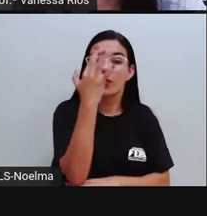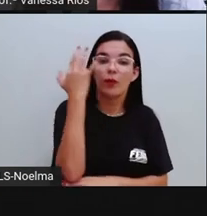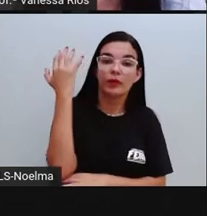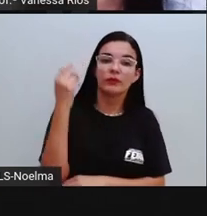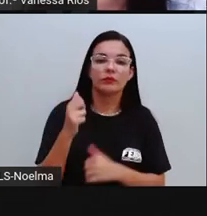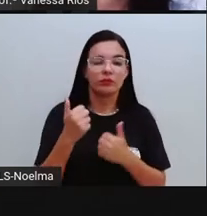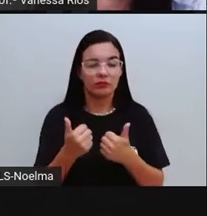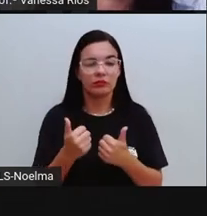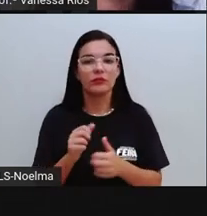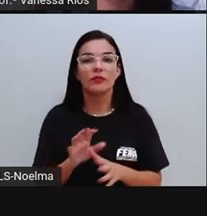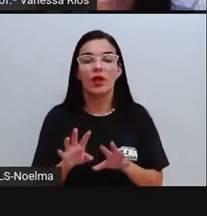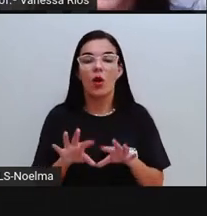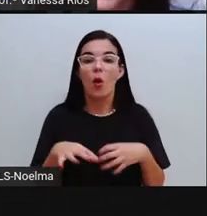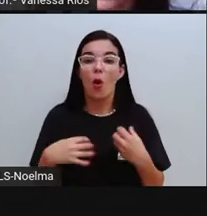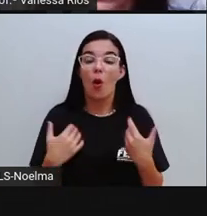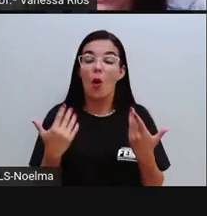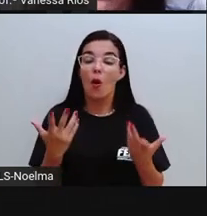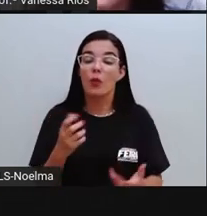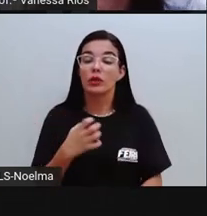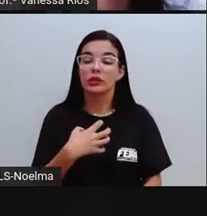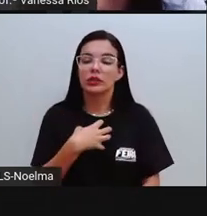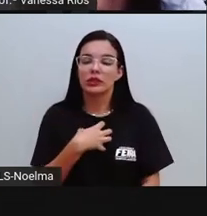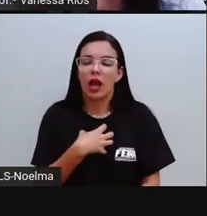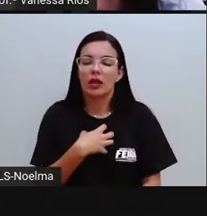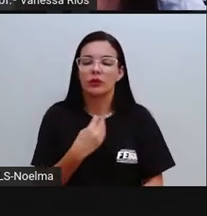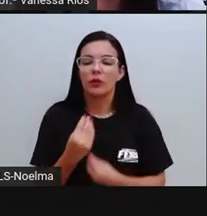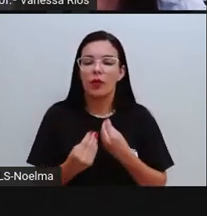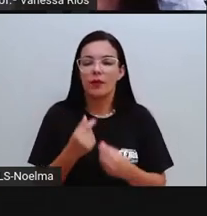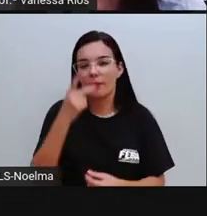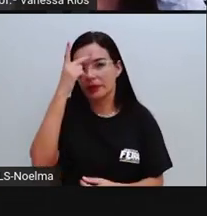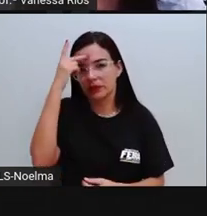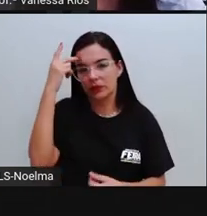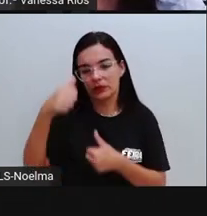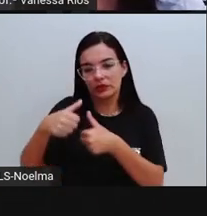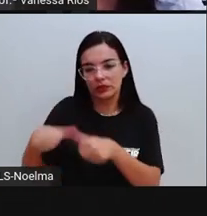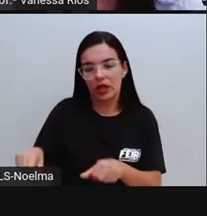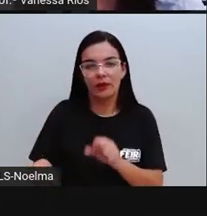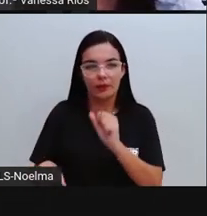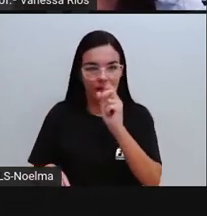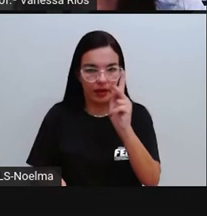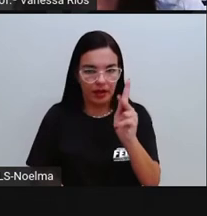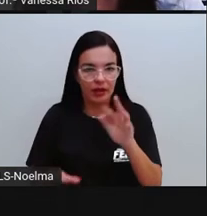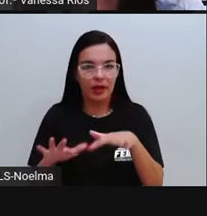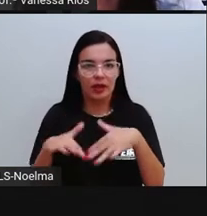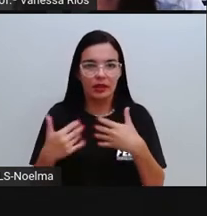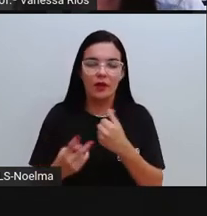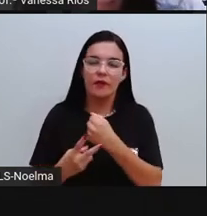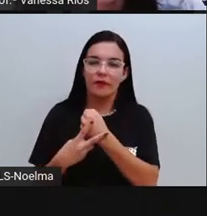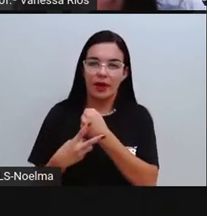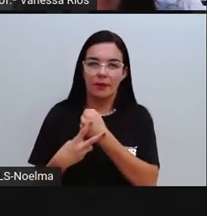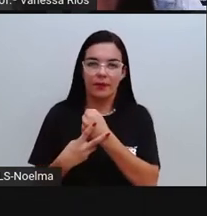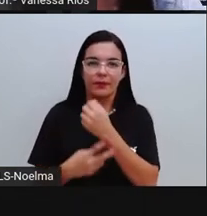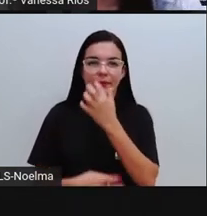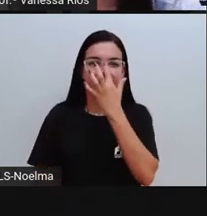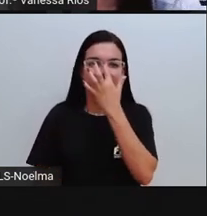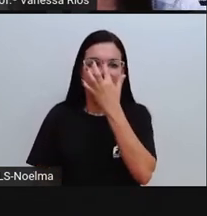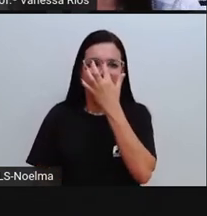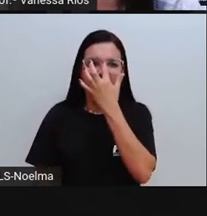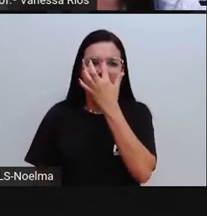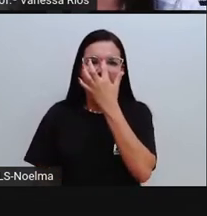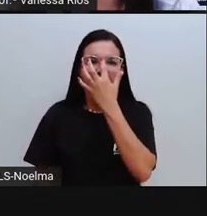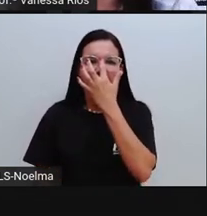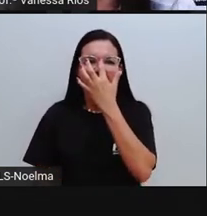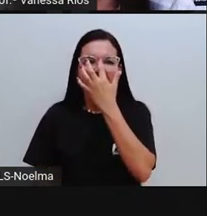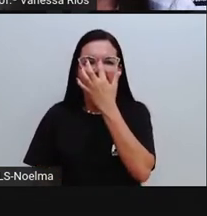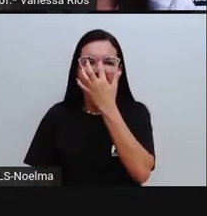né? Que está expressando um estado também. Então, são as palavras classificadas como verbo. Na